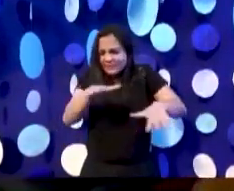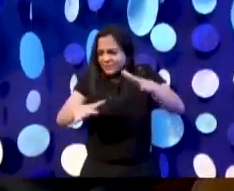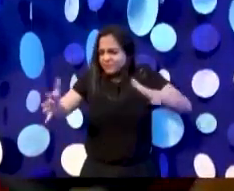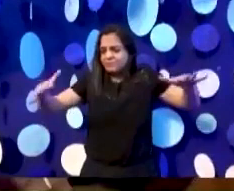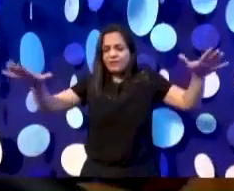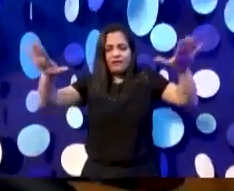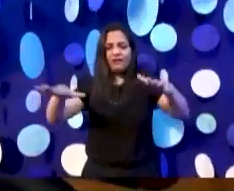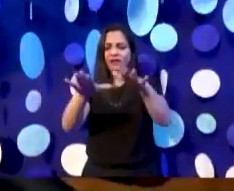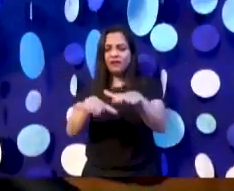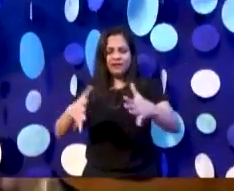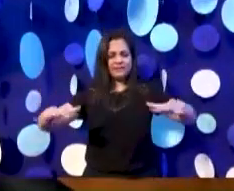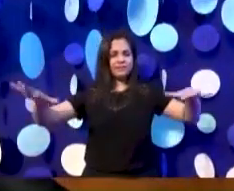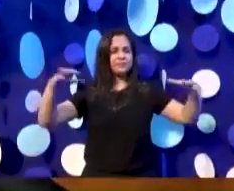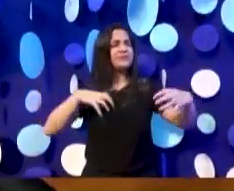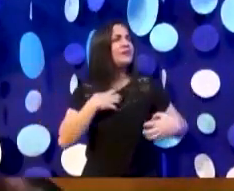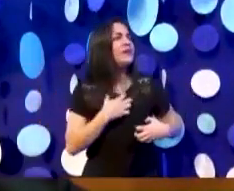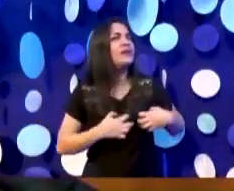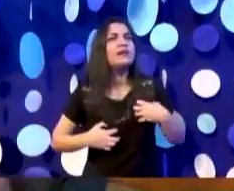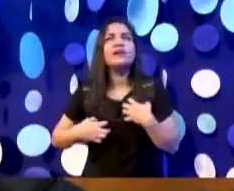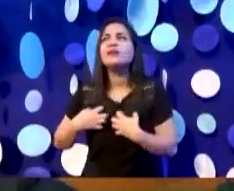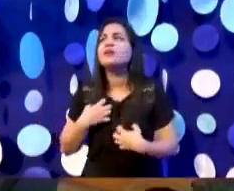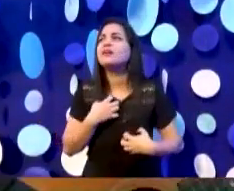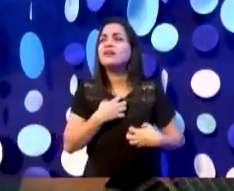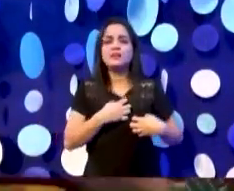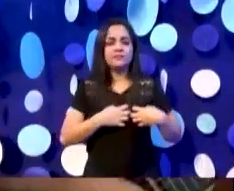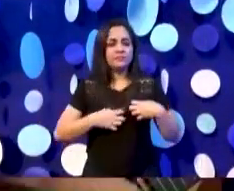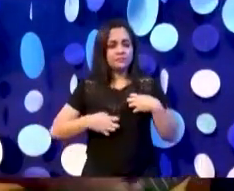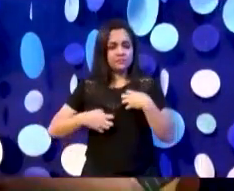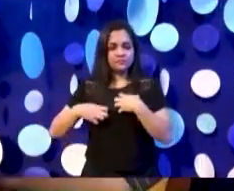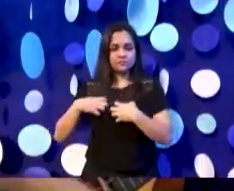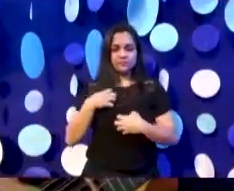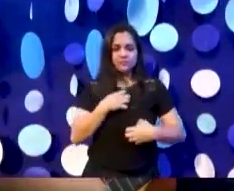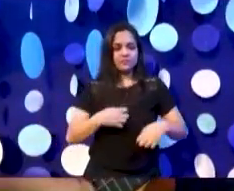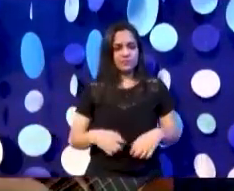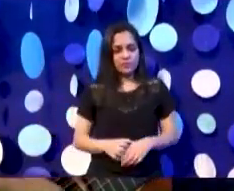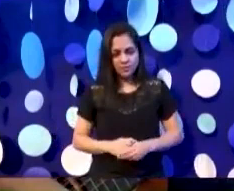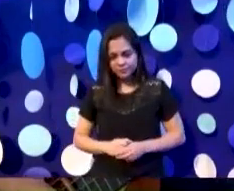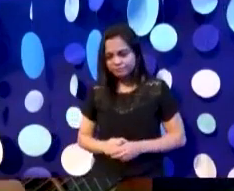as horas do relógio se demoram a passar,